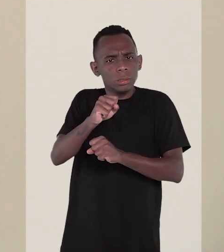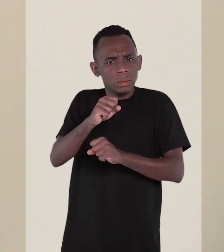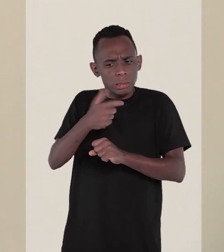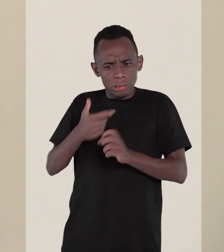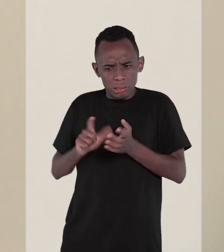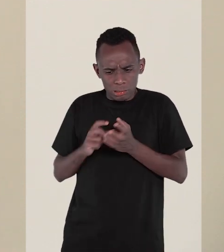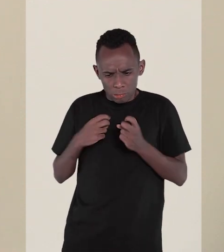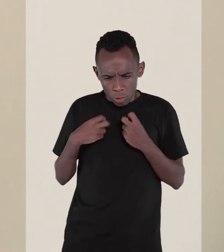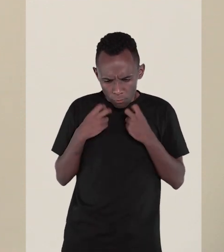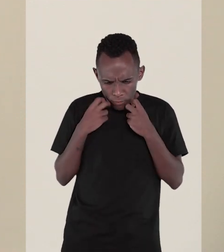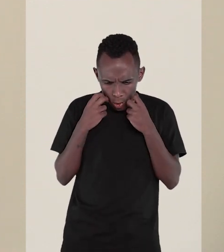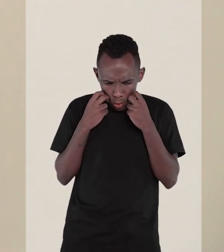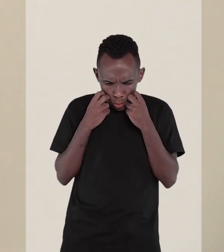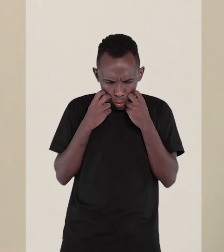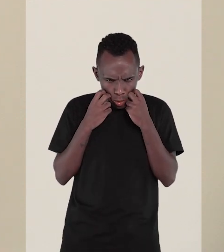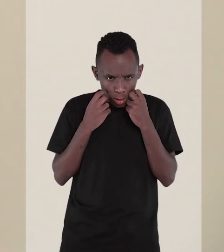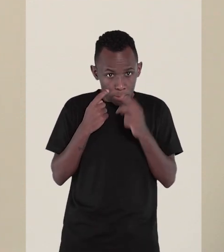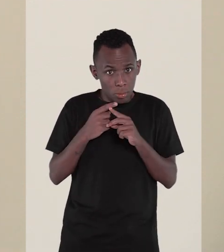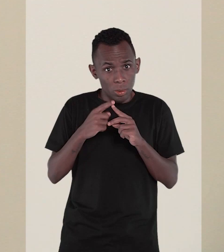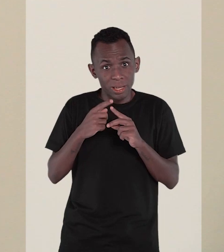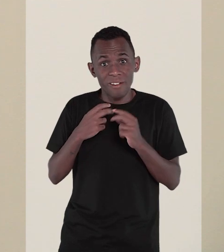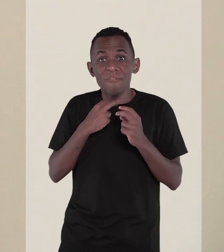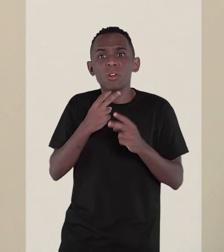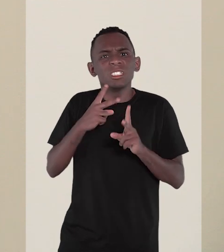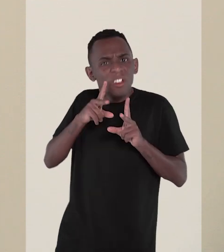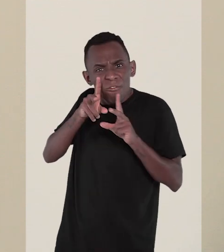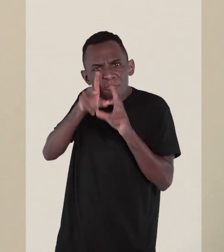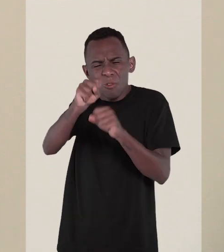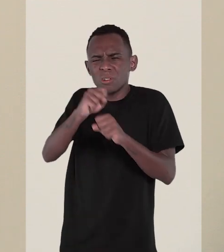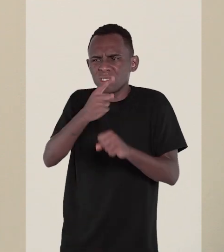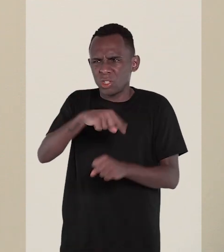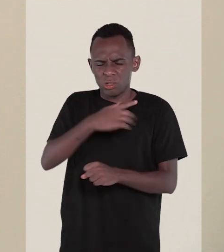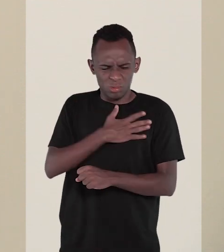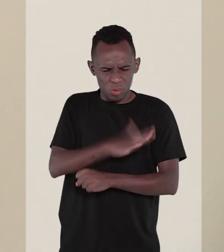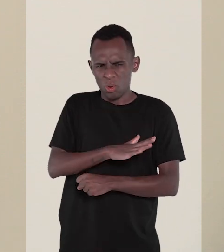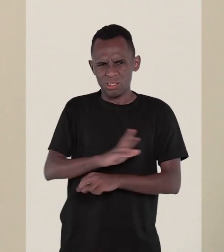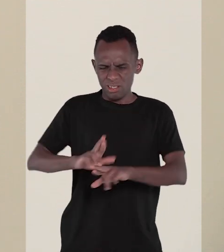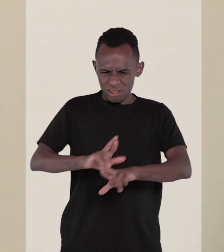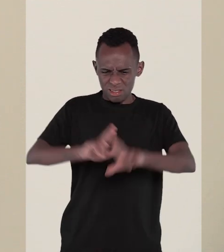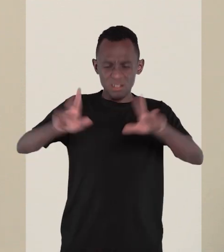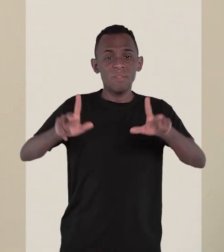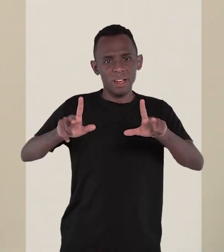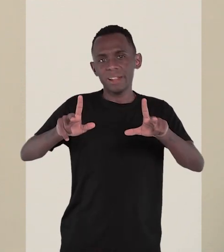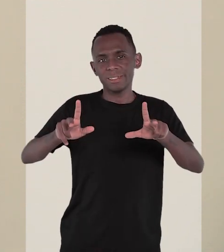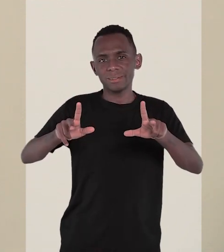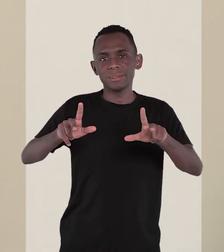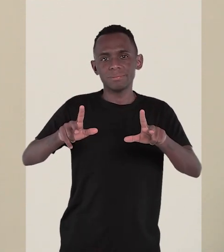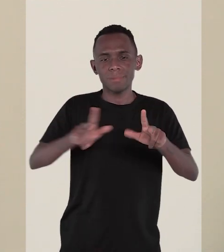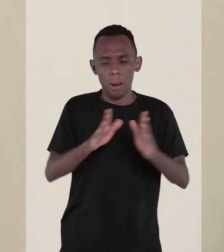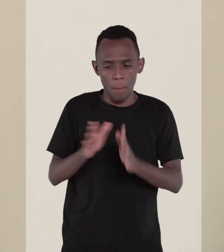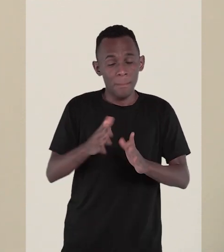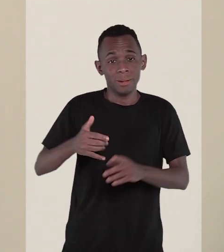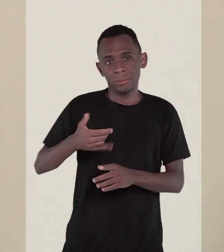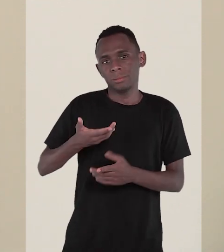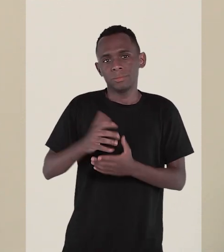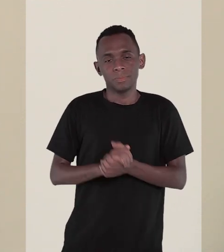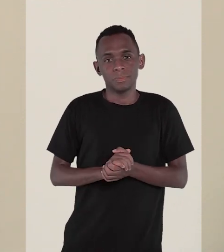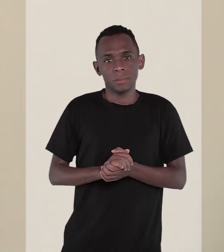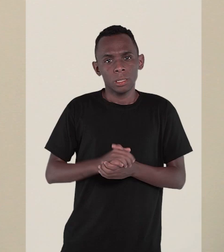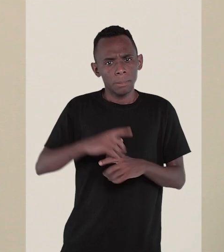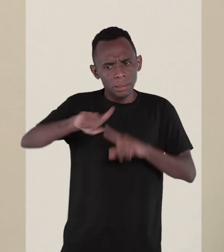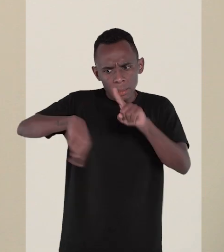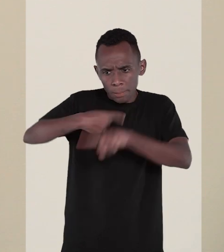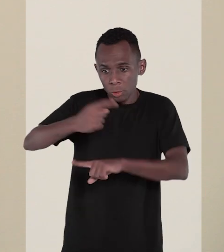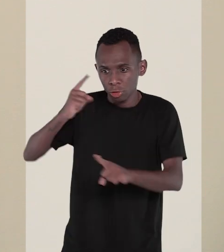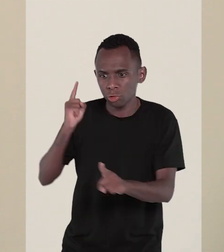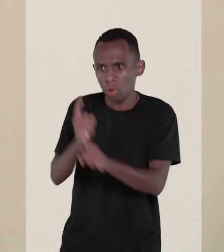novinha... Envergonhava por quê? Porque era muito grave, né? E porque a gente não gosta de ser diferente num certo momento da vida da gente.